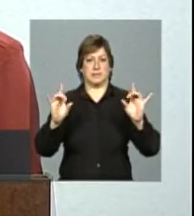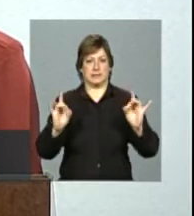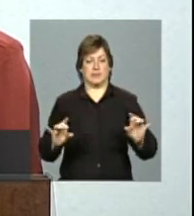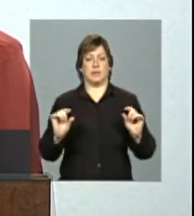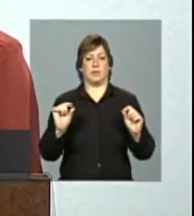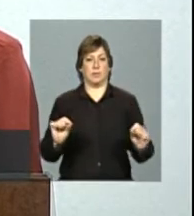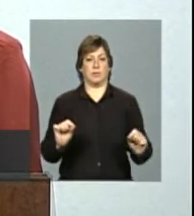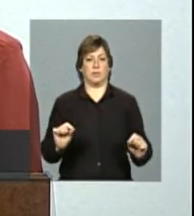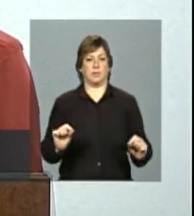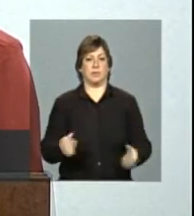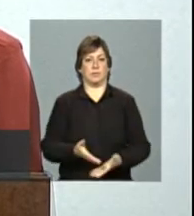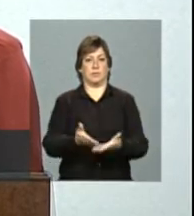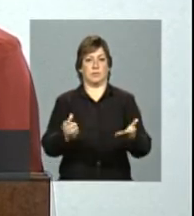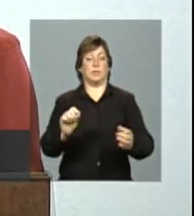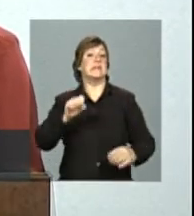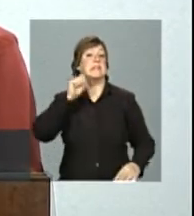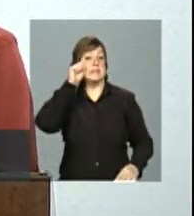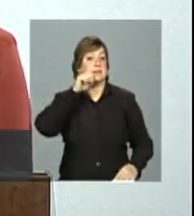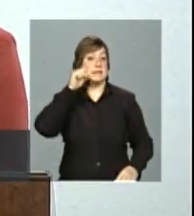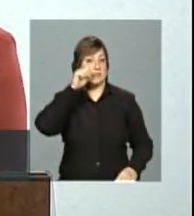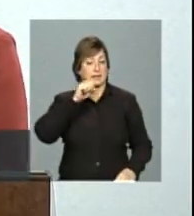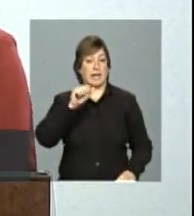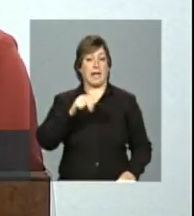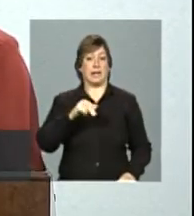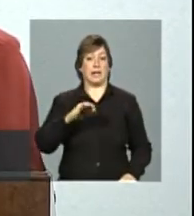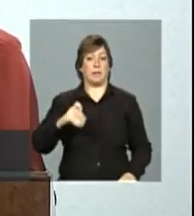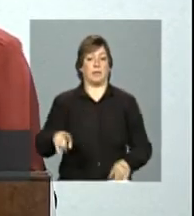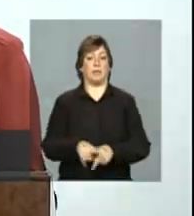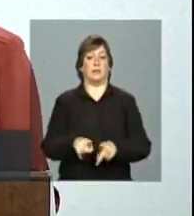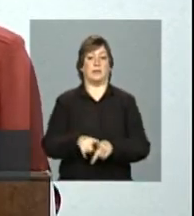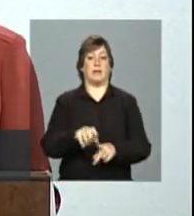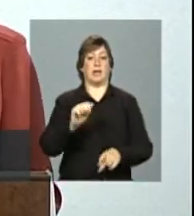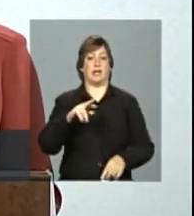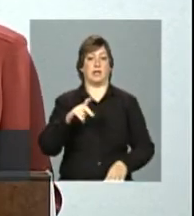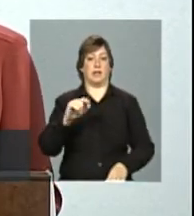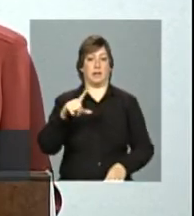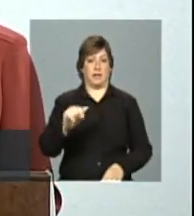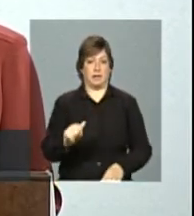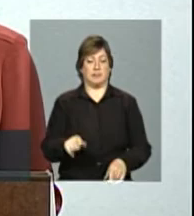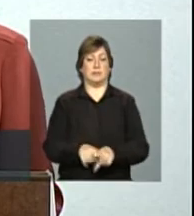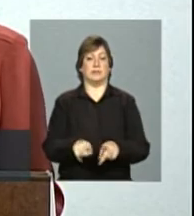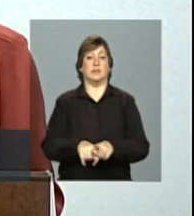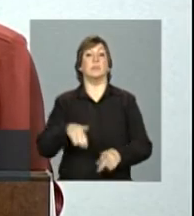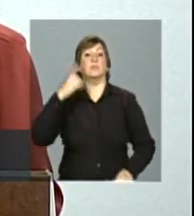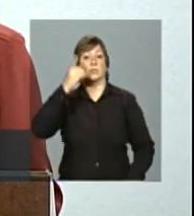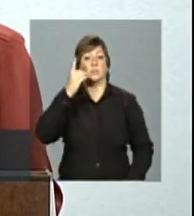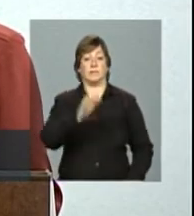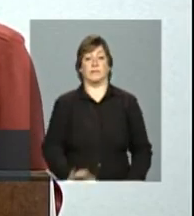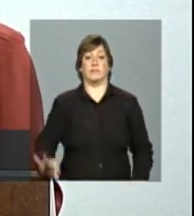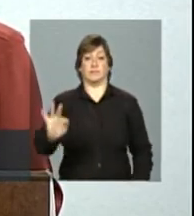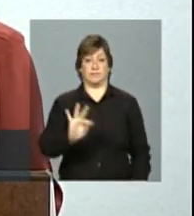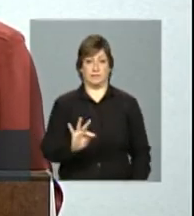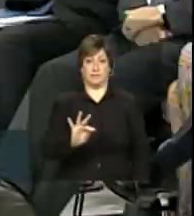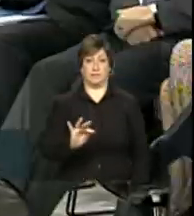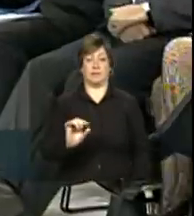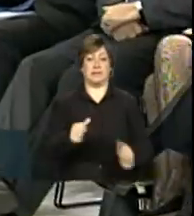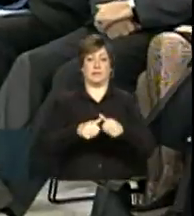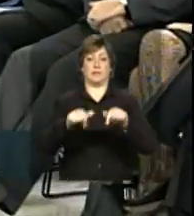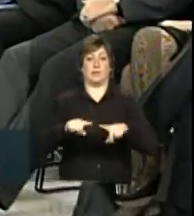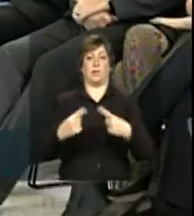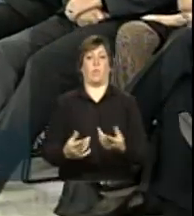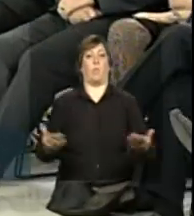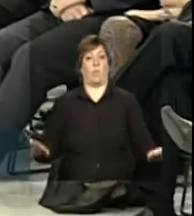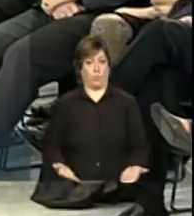aos senhores senadores Aníbal Diniz e Angela Portela e aos deputados federais aqui